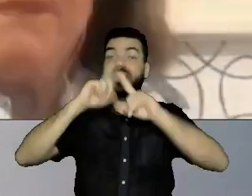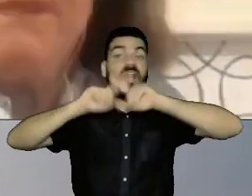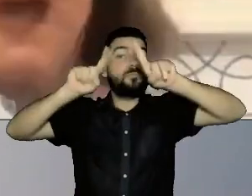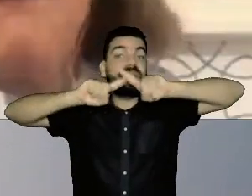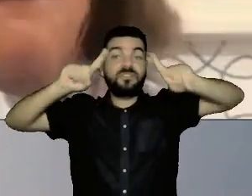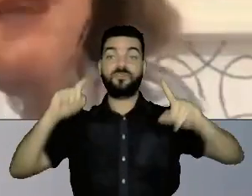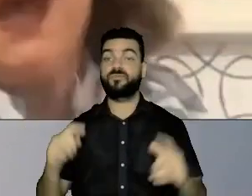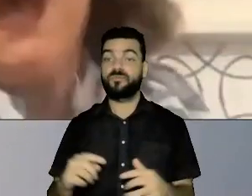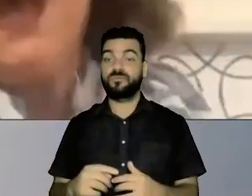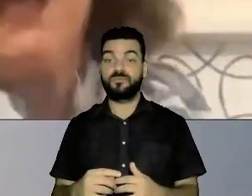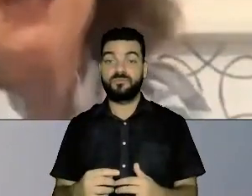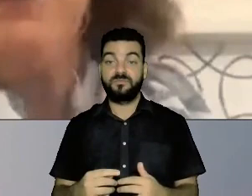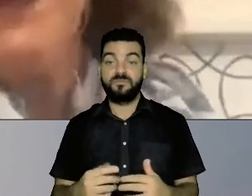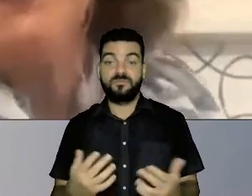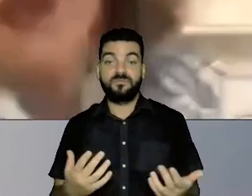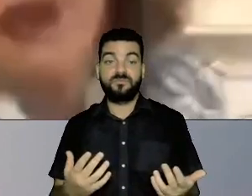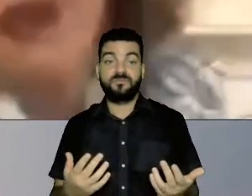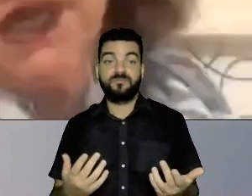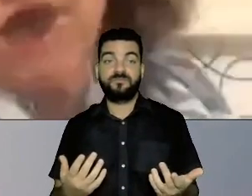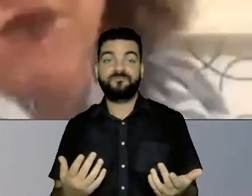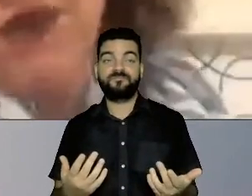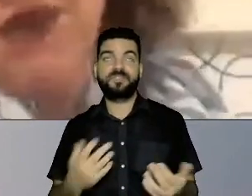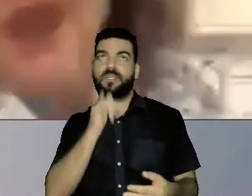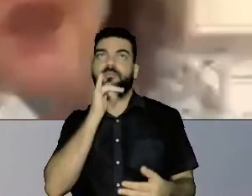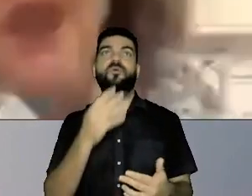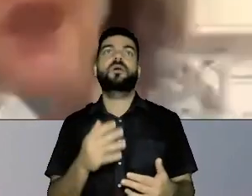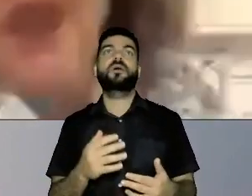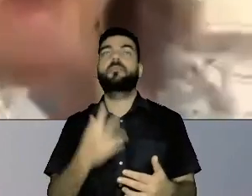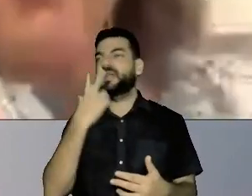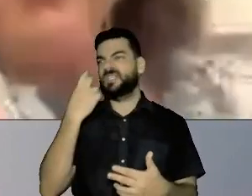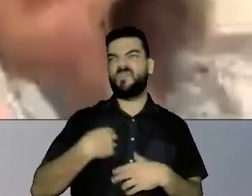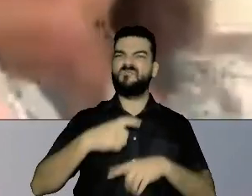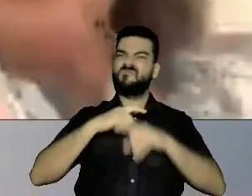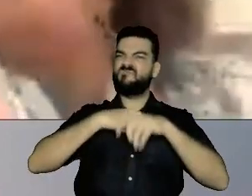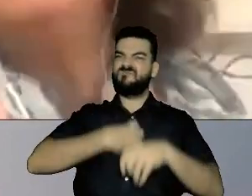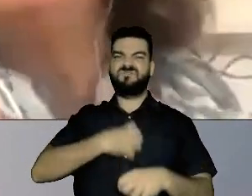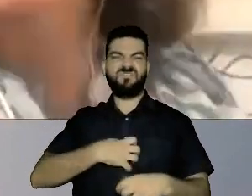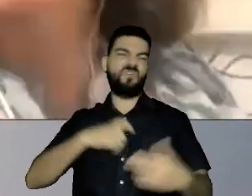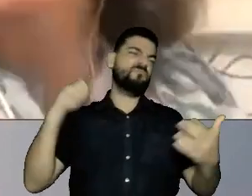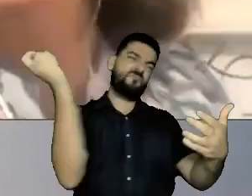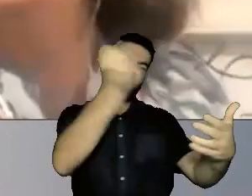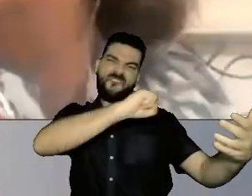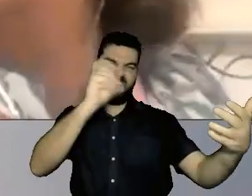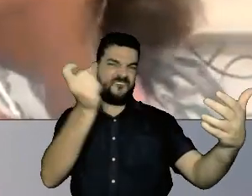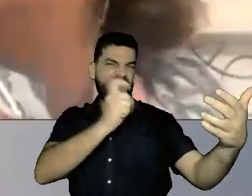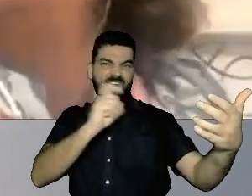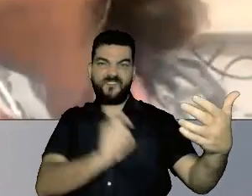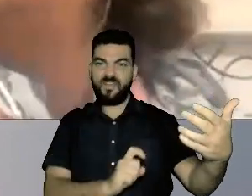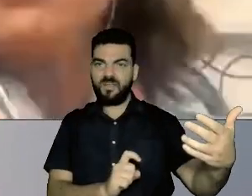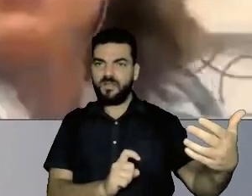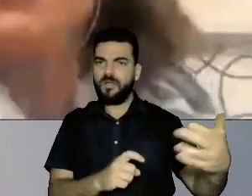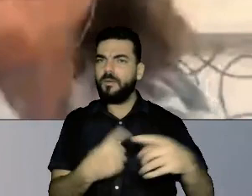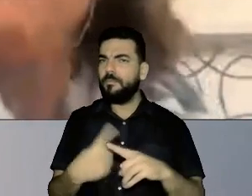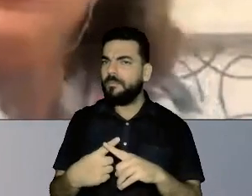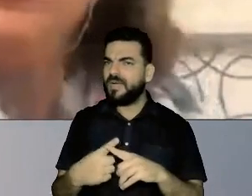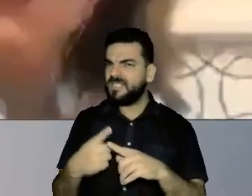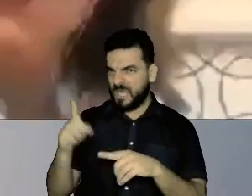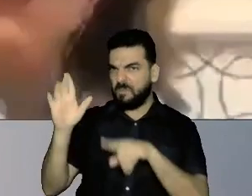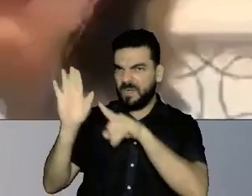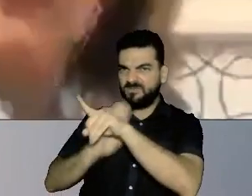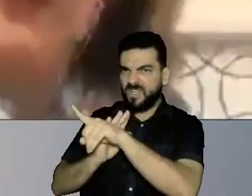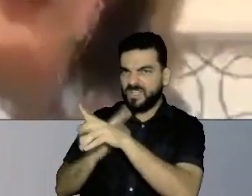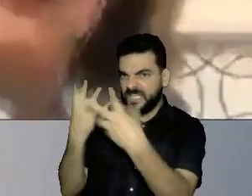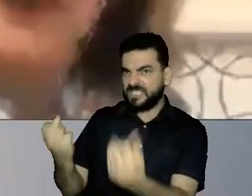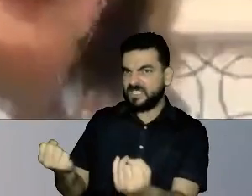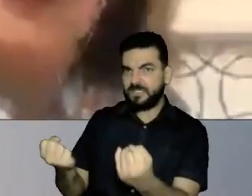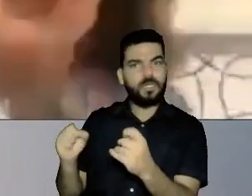chega ele não pede permissão. Um grafite que é permitido, e nos últimos anos a gente tem visto